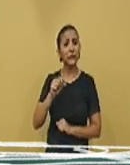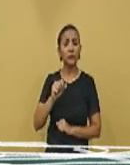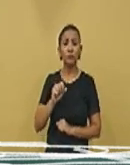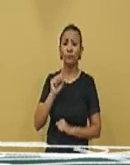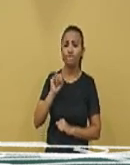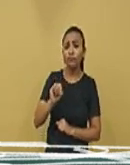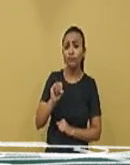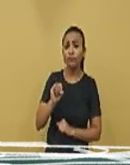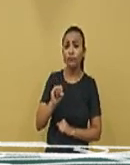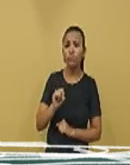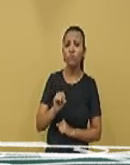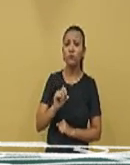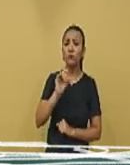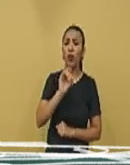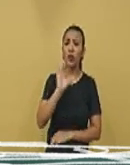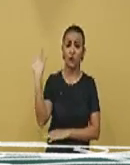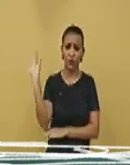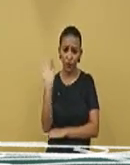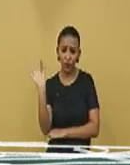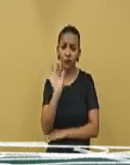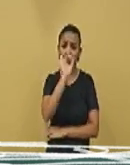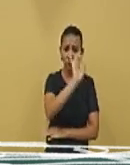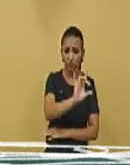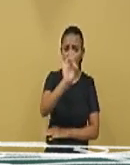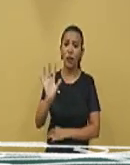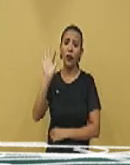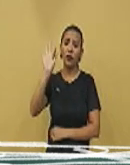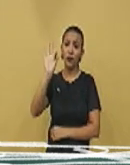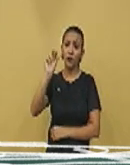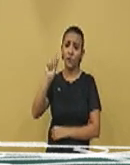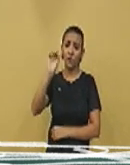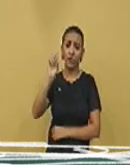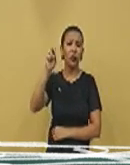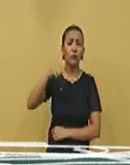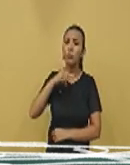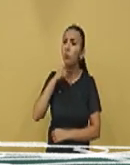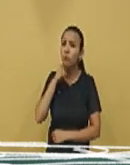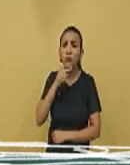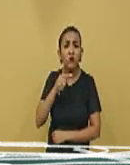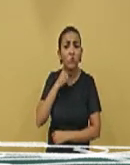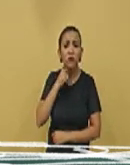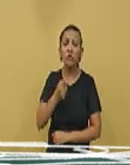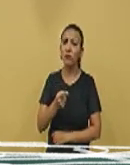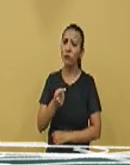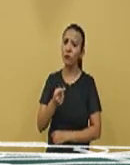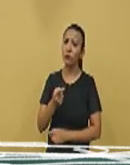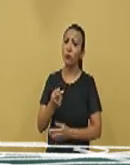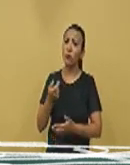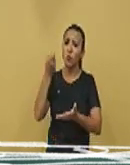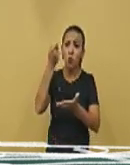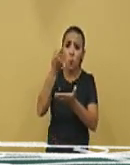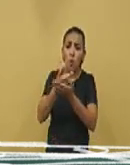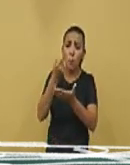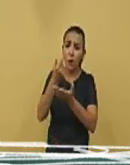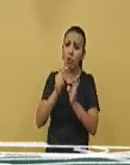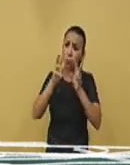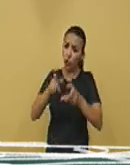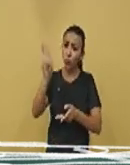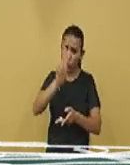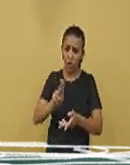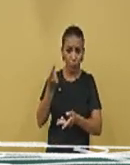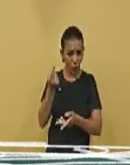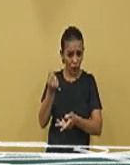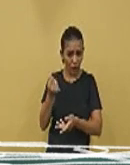Se as unidades acadêmicas, né, dentre elas a FAEM, não está conseguindo executar todo o recurso ao longo do